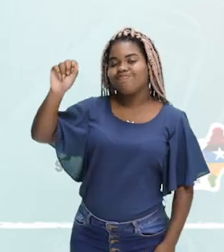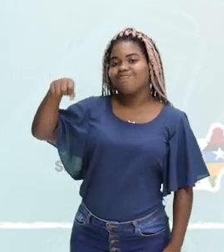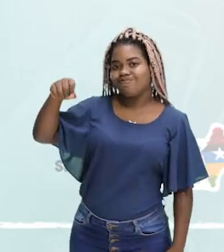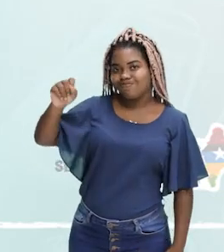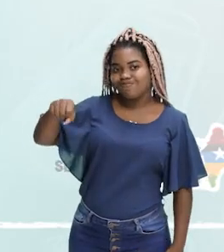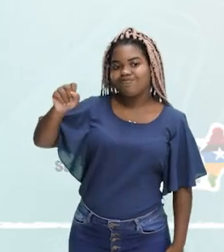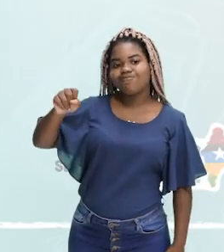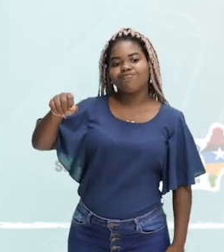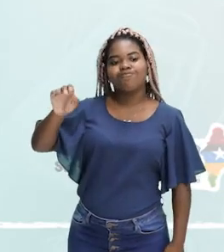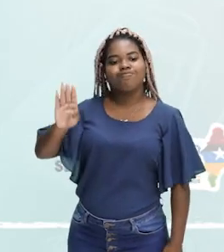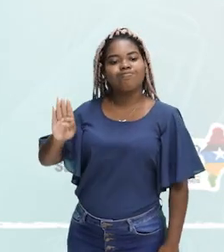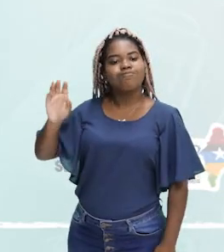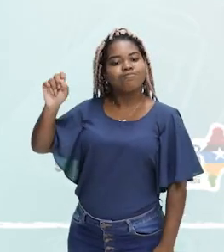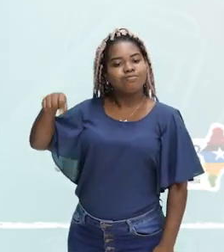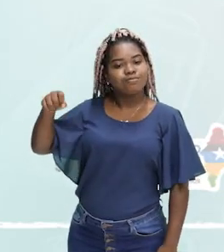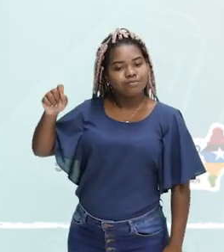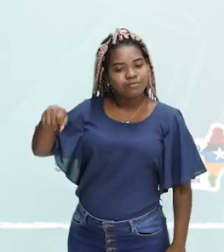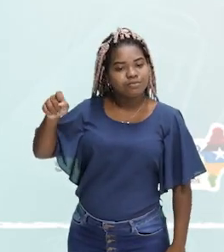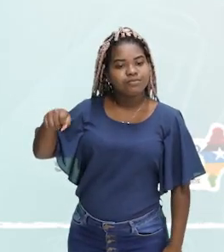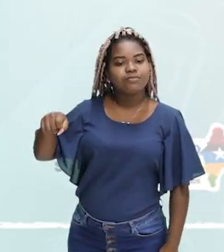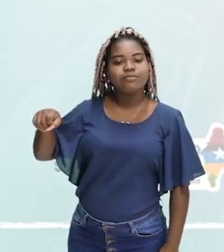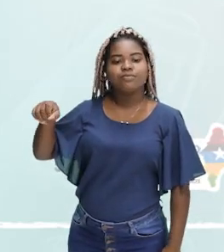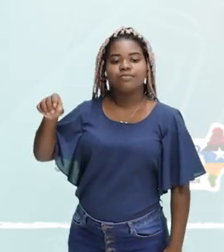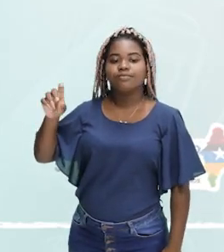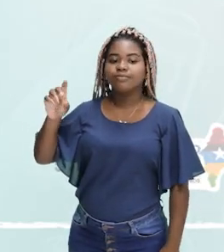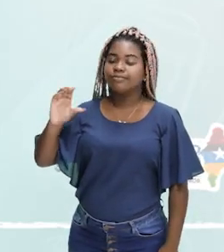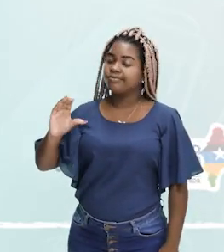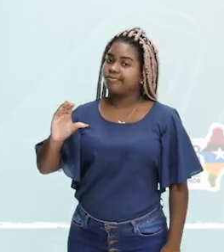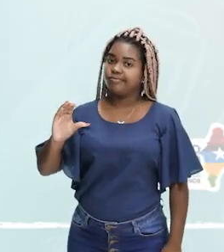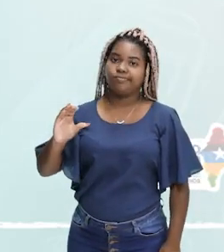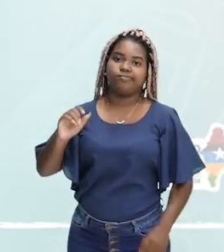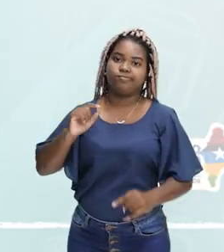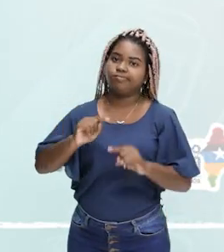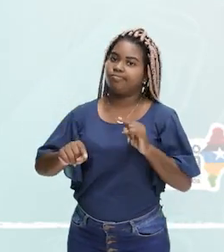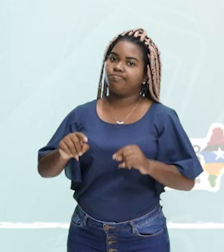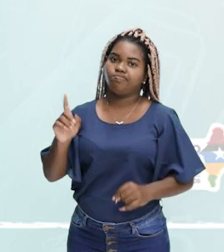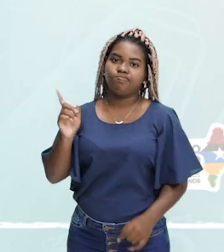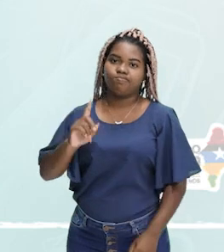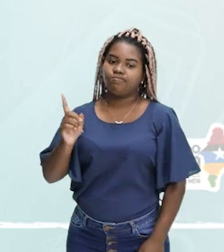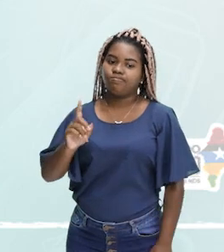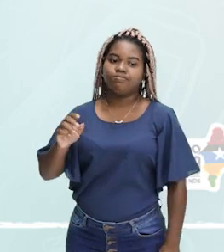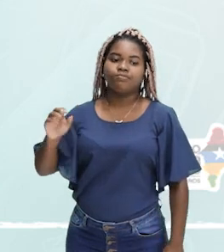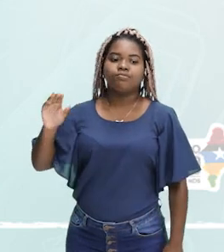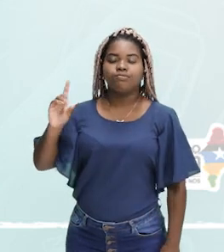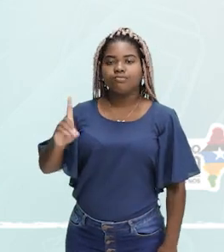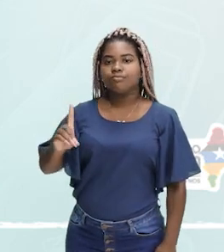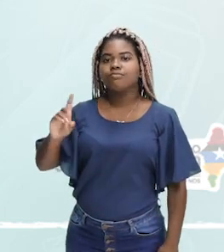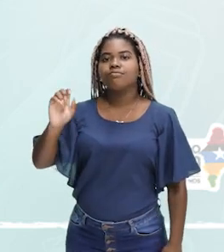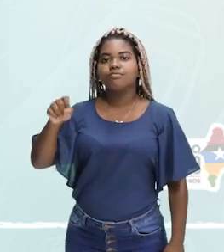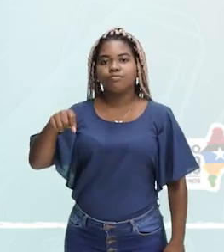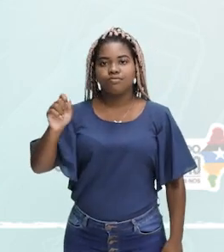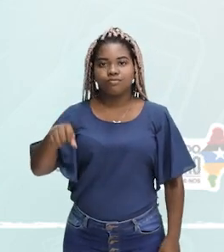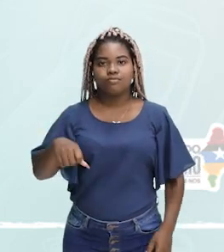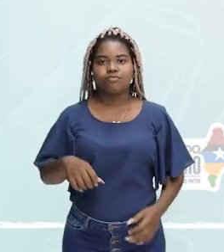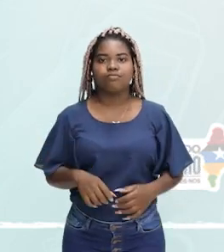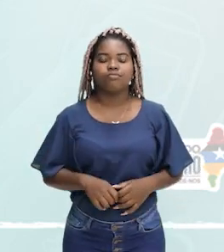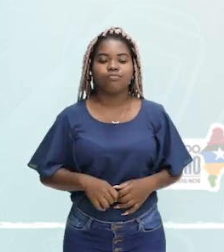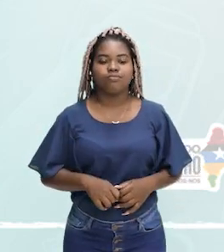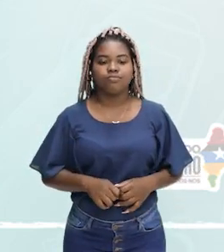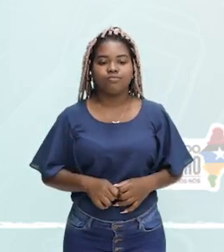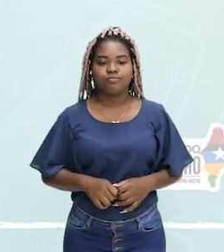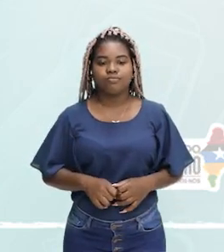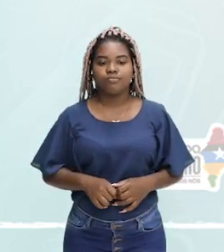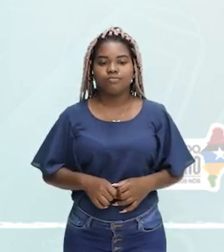sim, corresponde, a letra B, sim, também corresponde, a letra C, infelizmente, não corresponde, e, por fim, a letra D corresponde. Então,